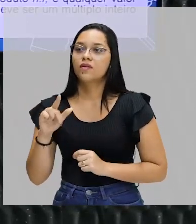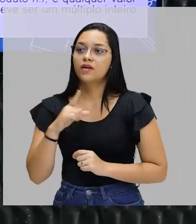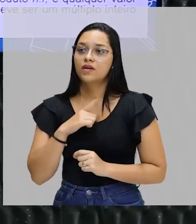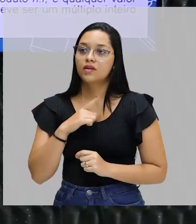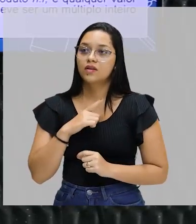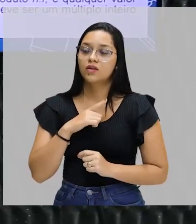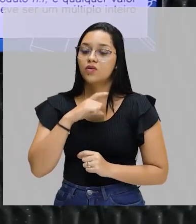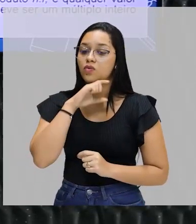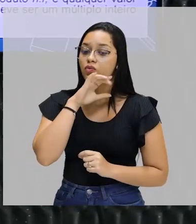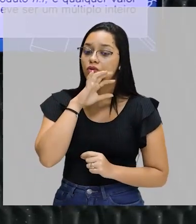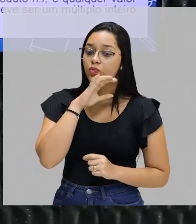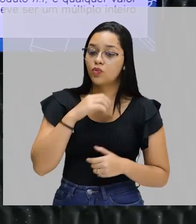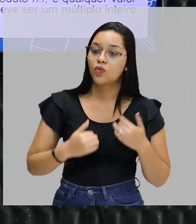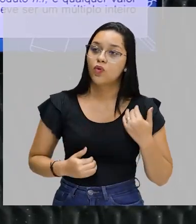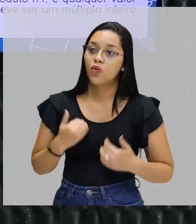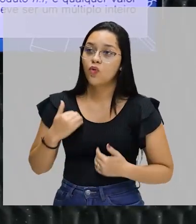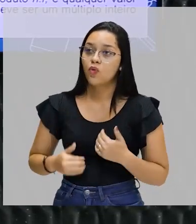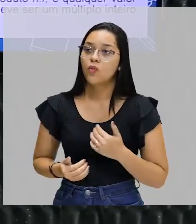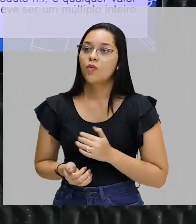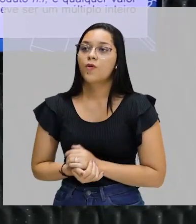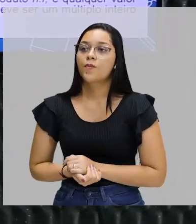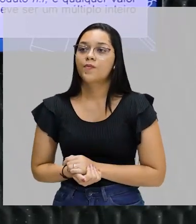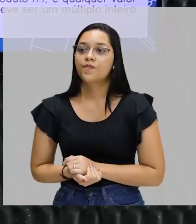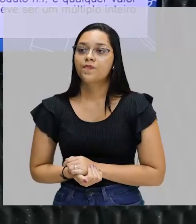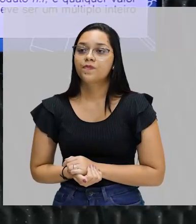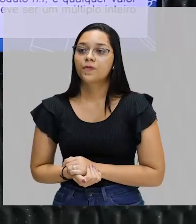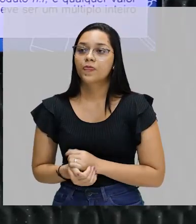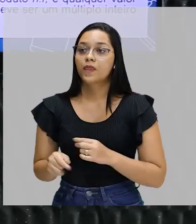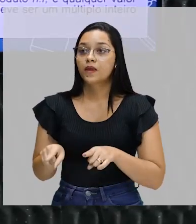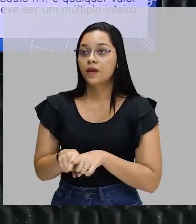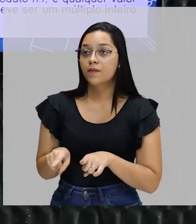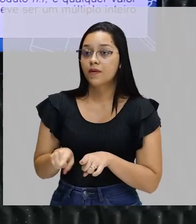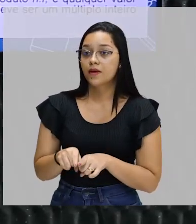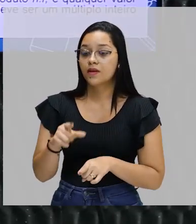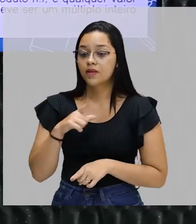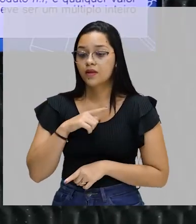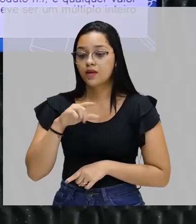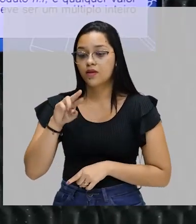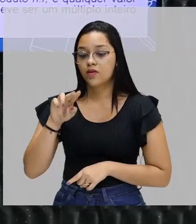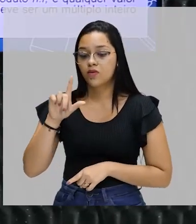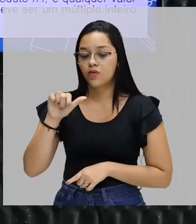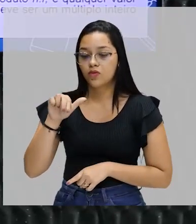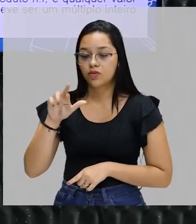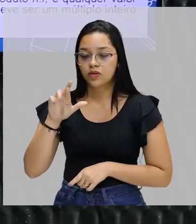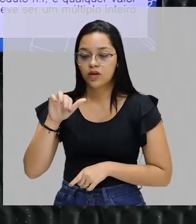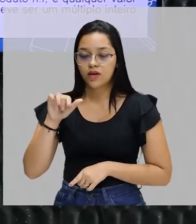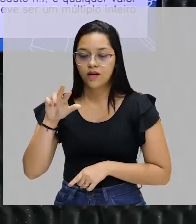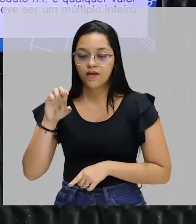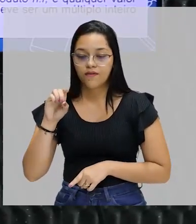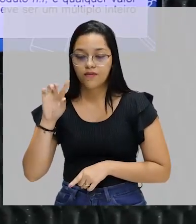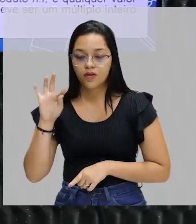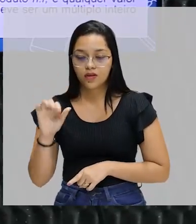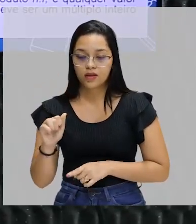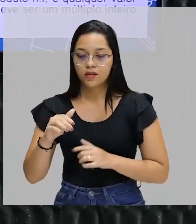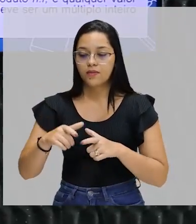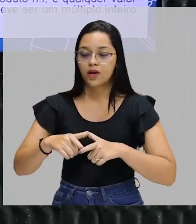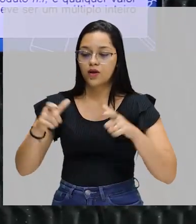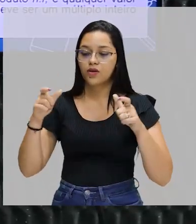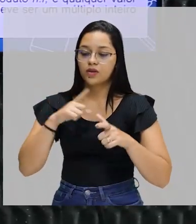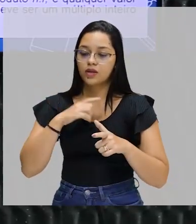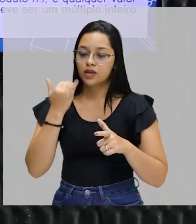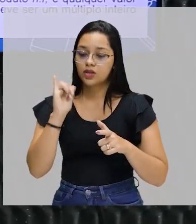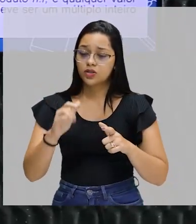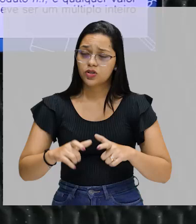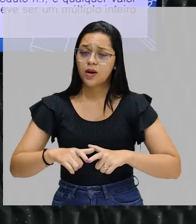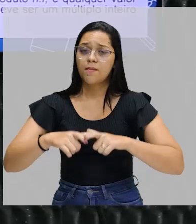algum malefício para o corpo humano, certo? As ondas ultravioleta, como é de frequência maior, vai ter energia